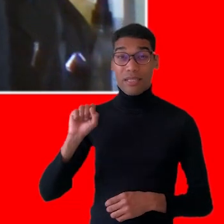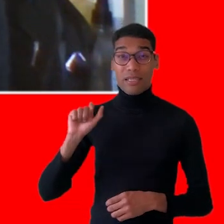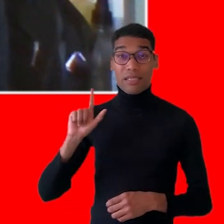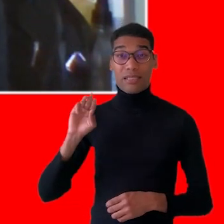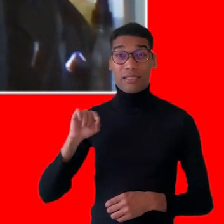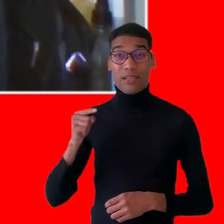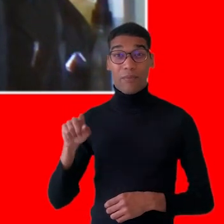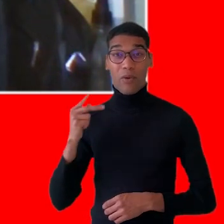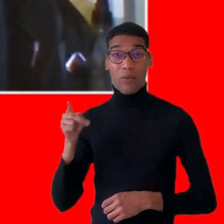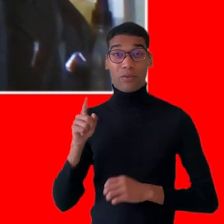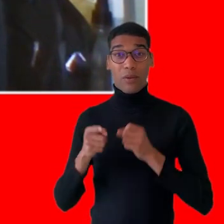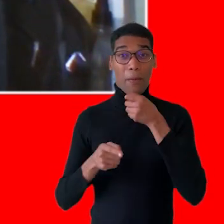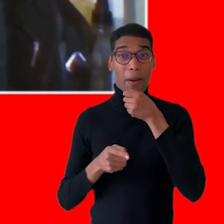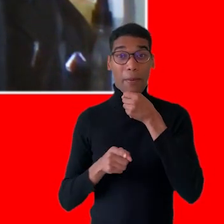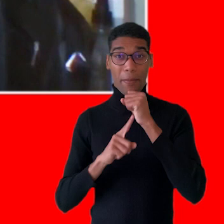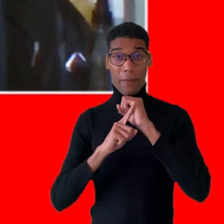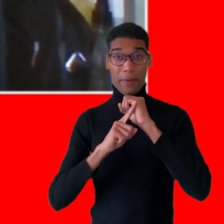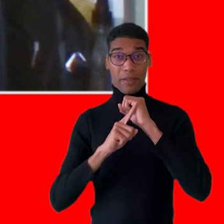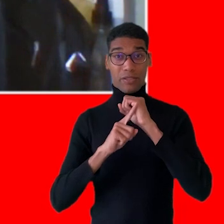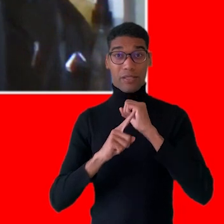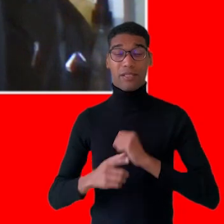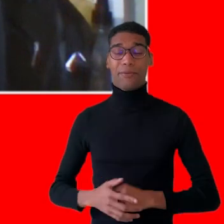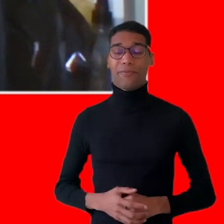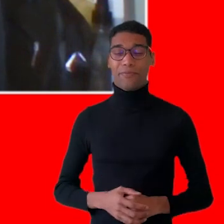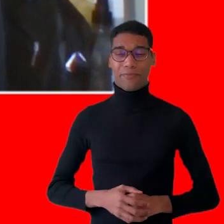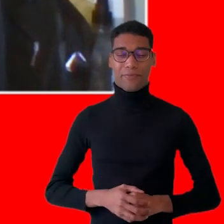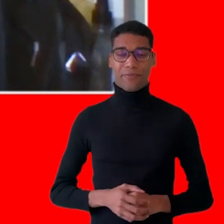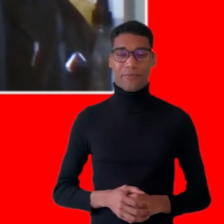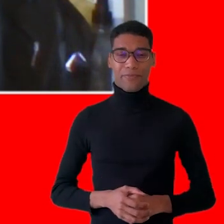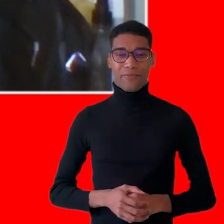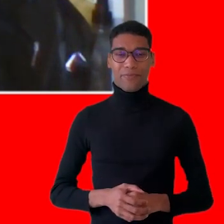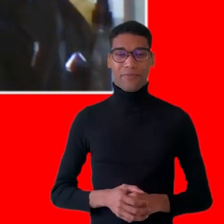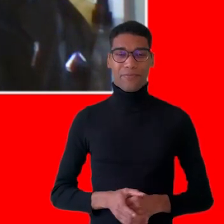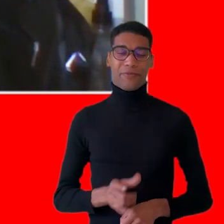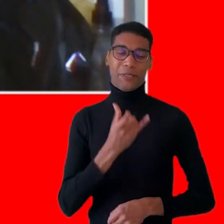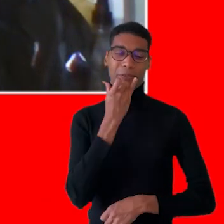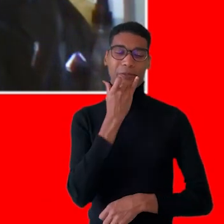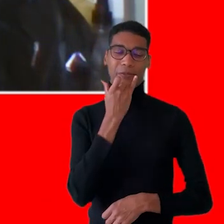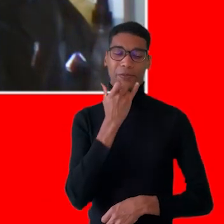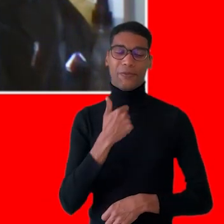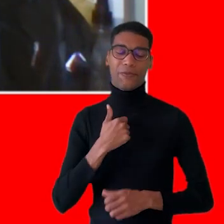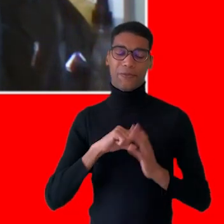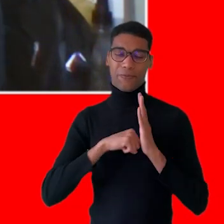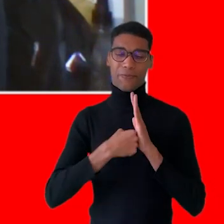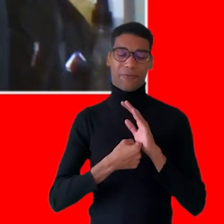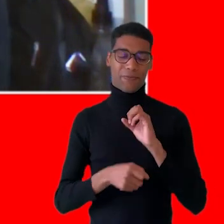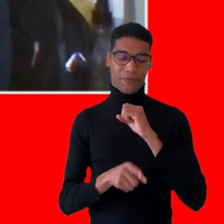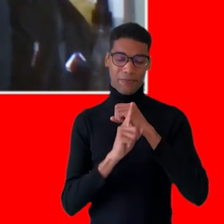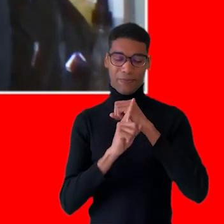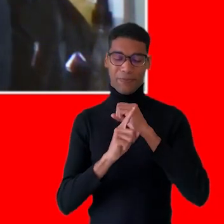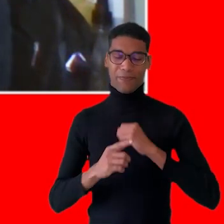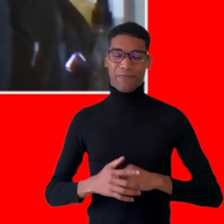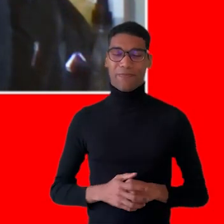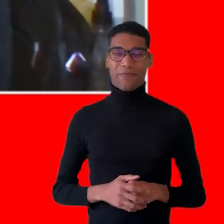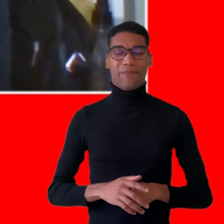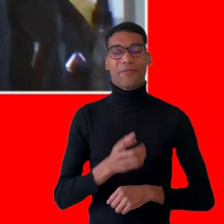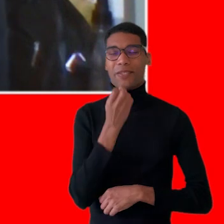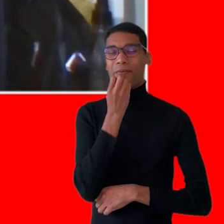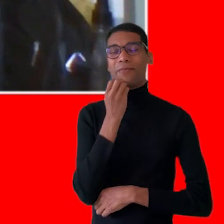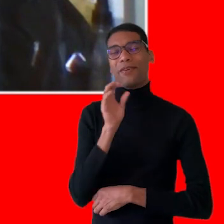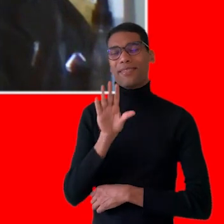Salomão, seu microfone está desligado. Eu desliguei.